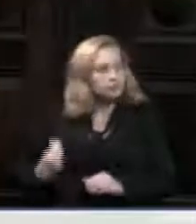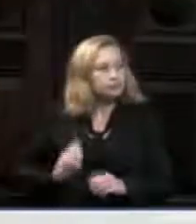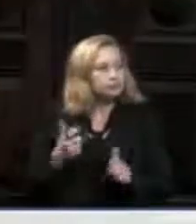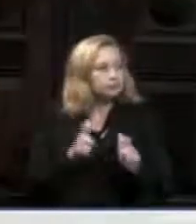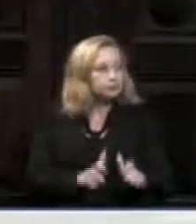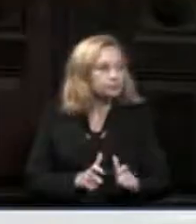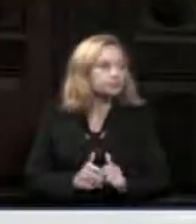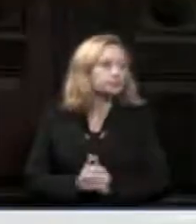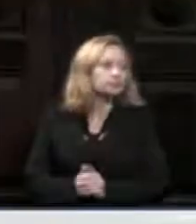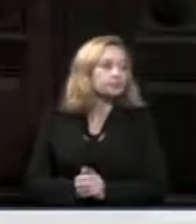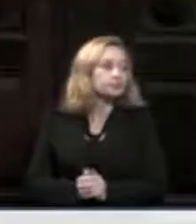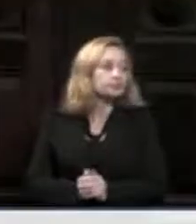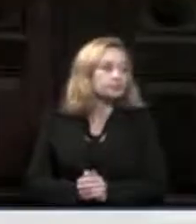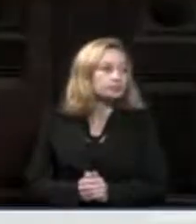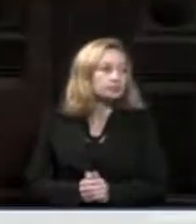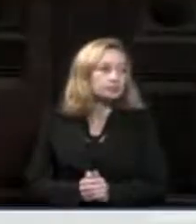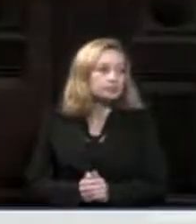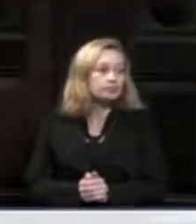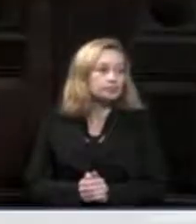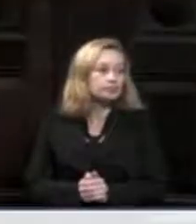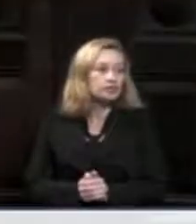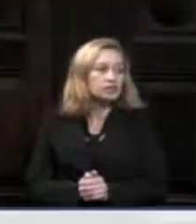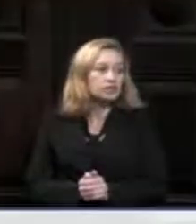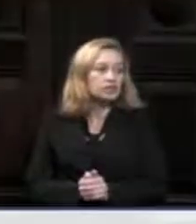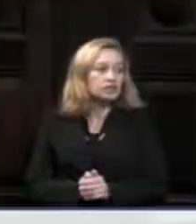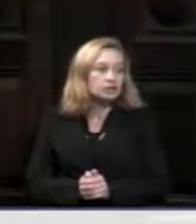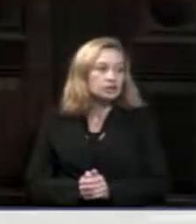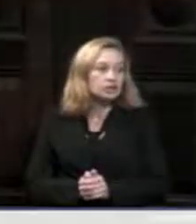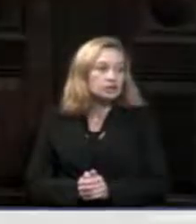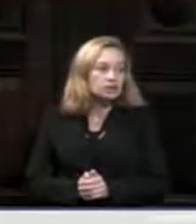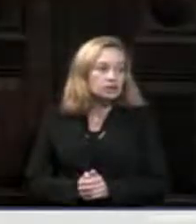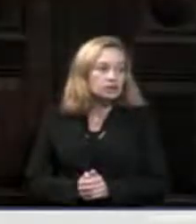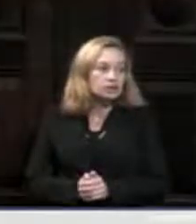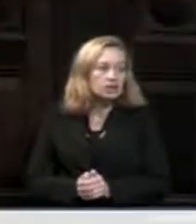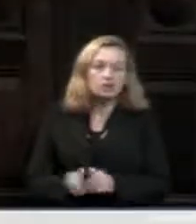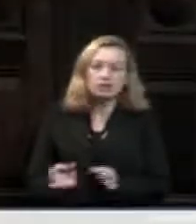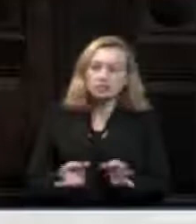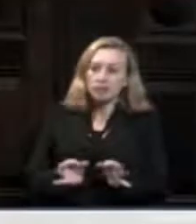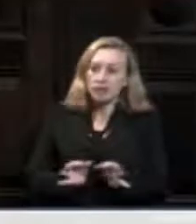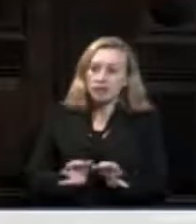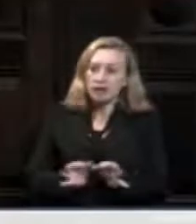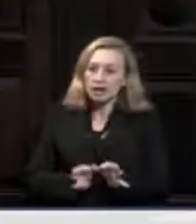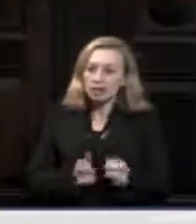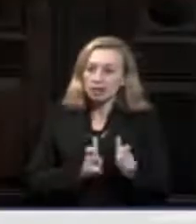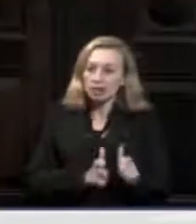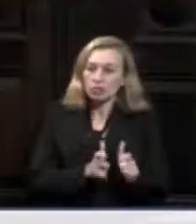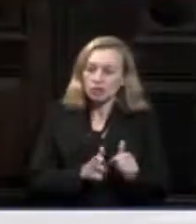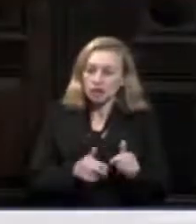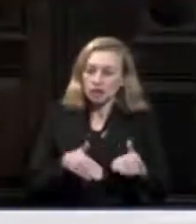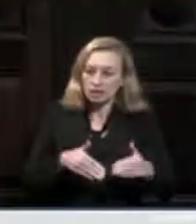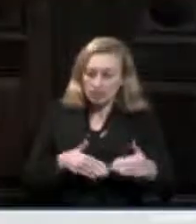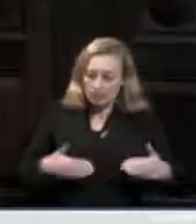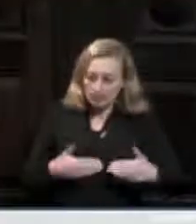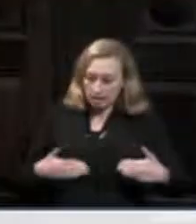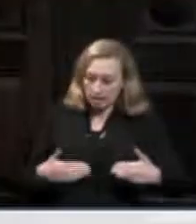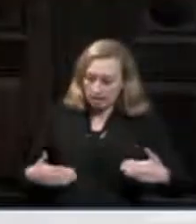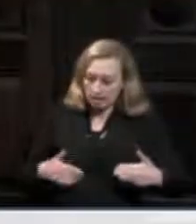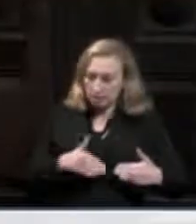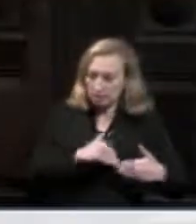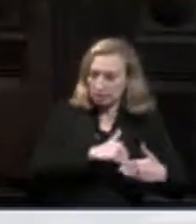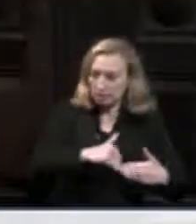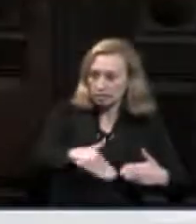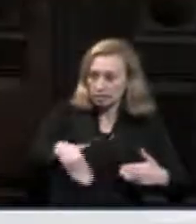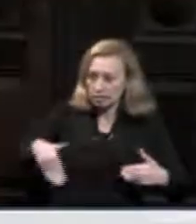e faz o cercamento da área, diante da omissão da Prefeitura, do INEA, da Secretaria de Estado do